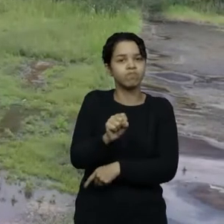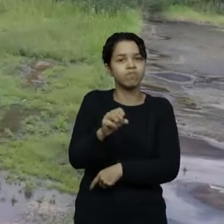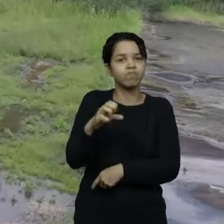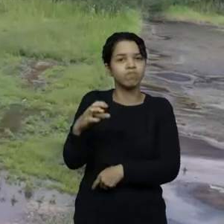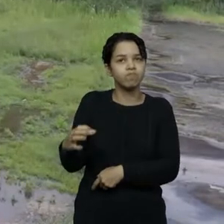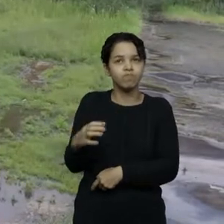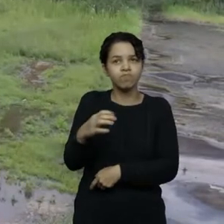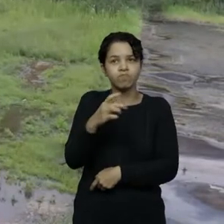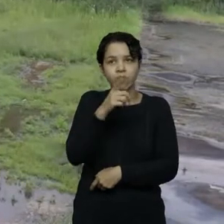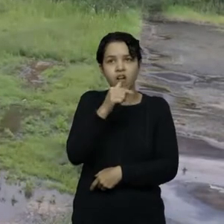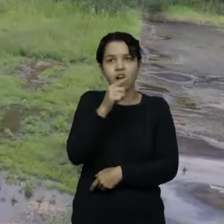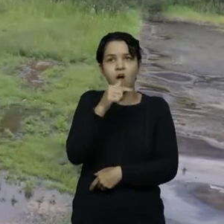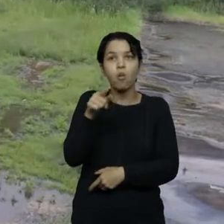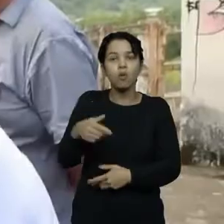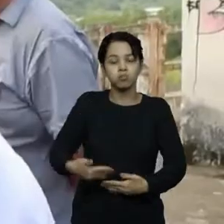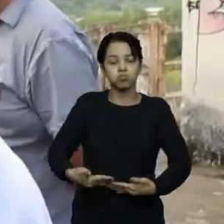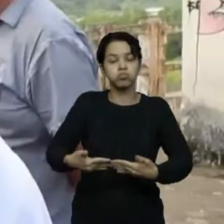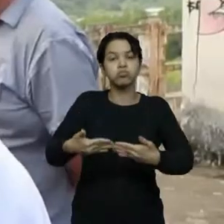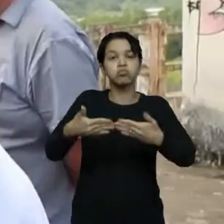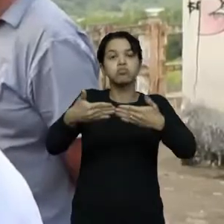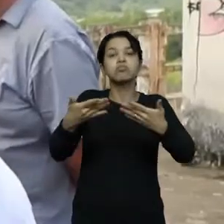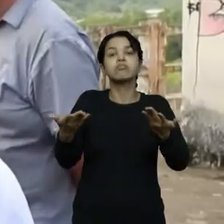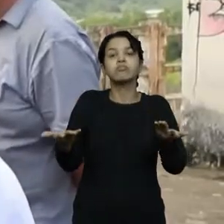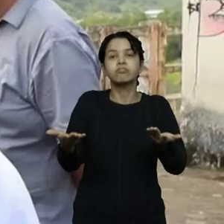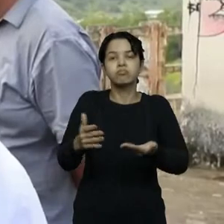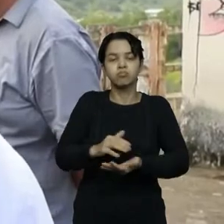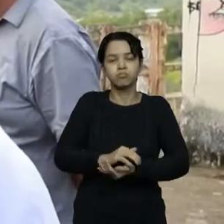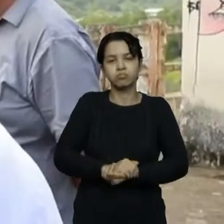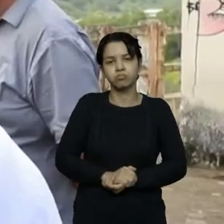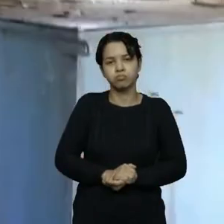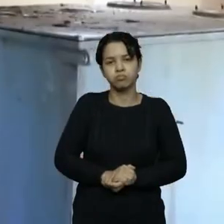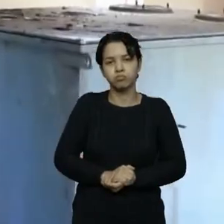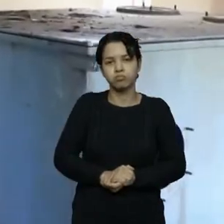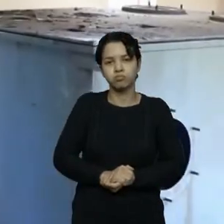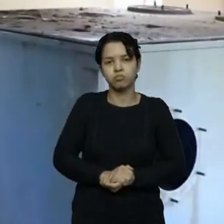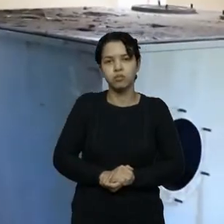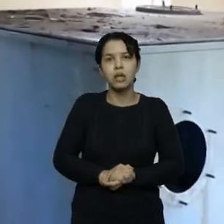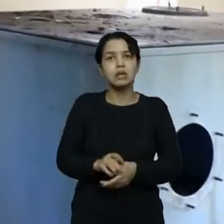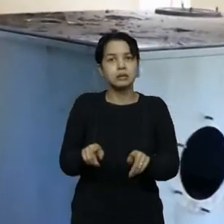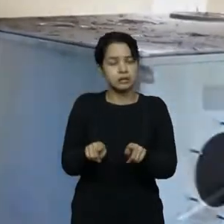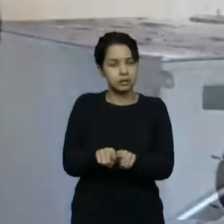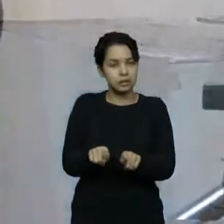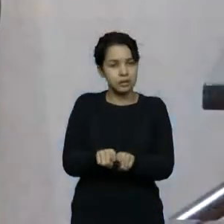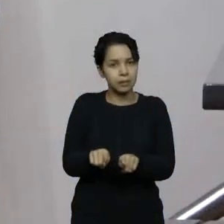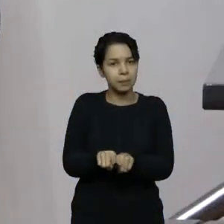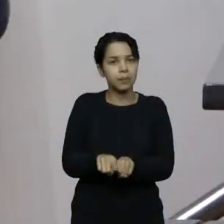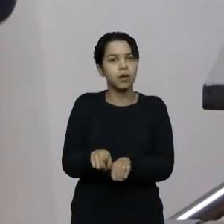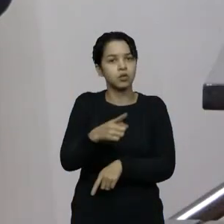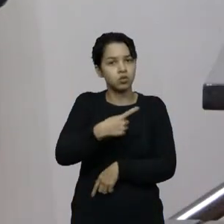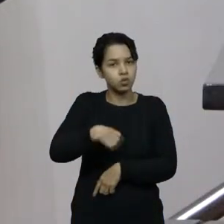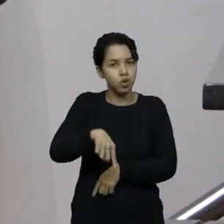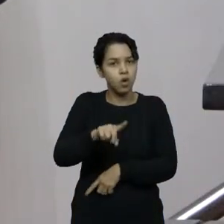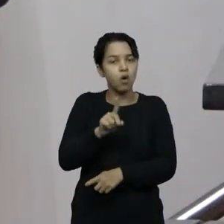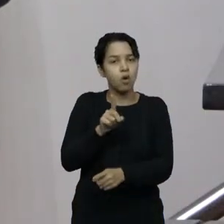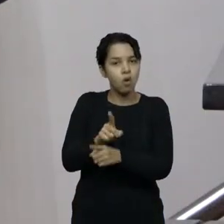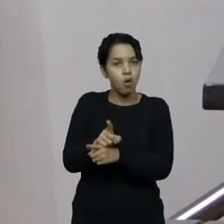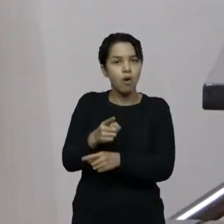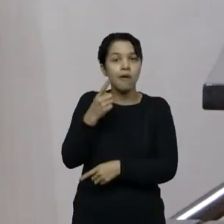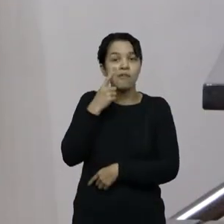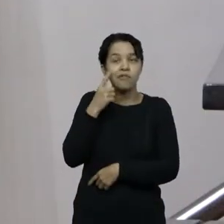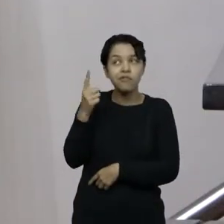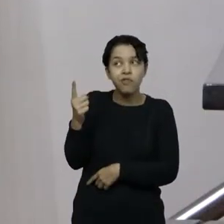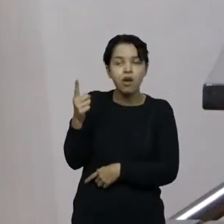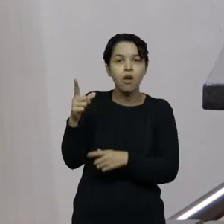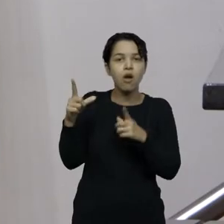de nossas bagagens a mesma coisa a gente pode a gente pode encontrar Olha aí as imagens